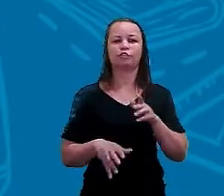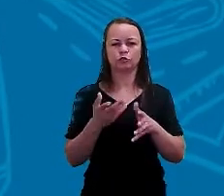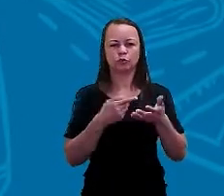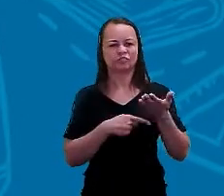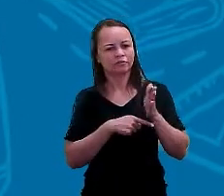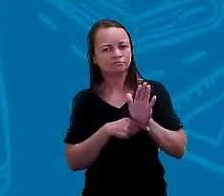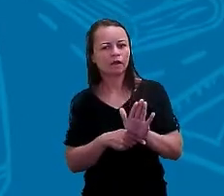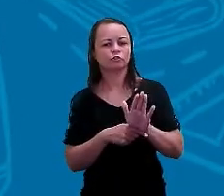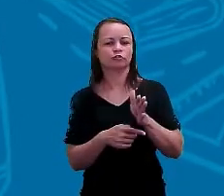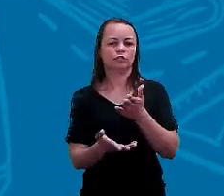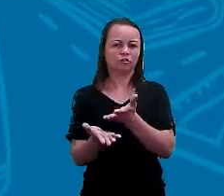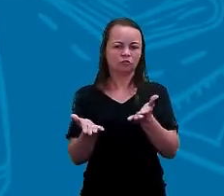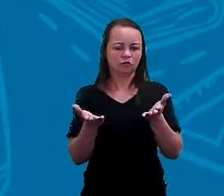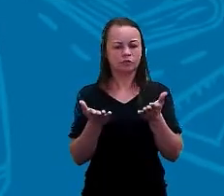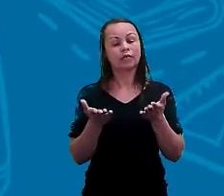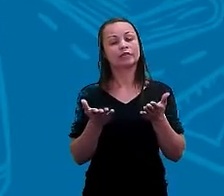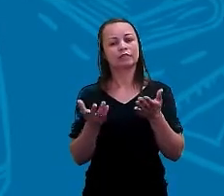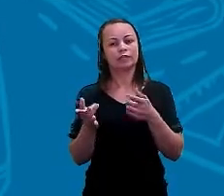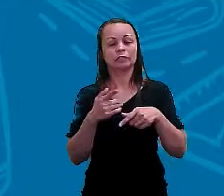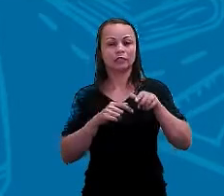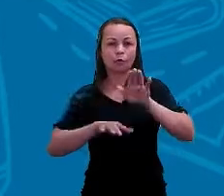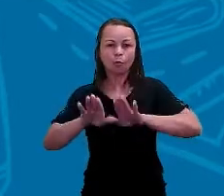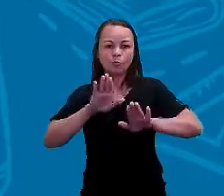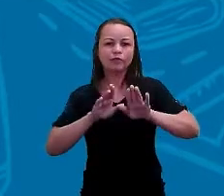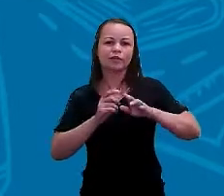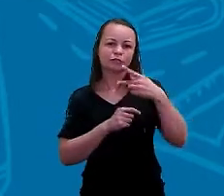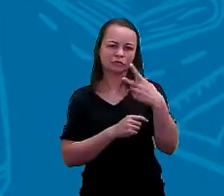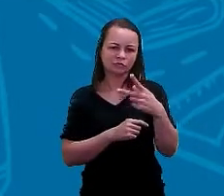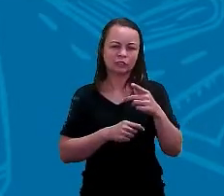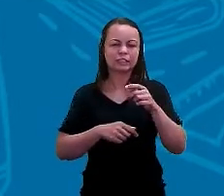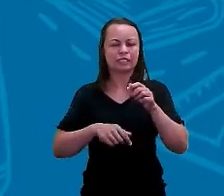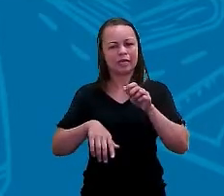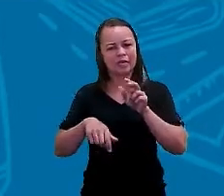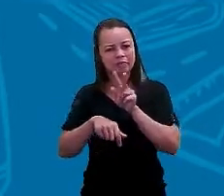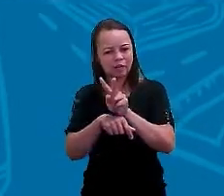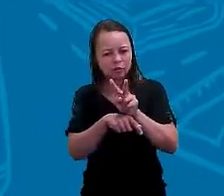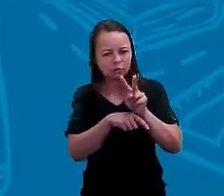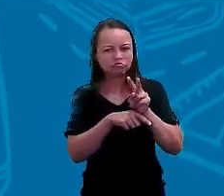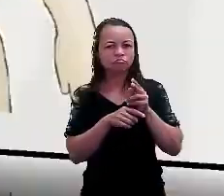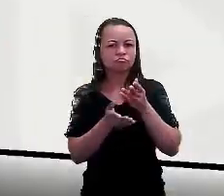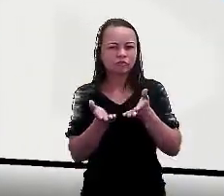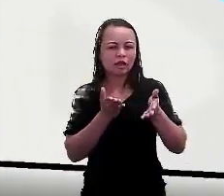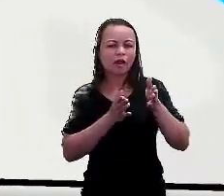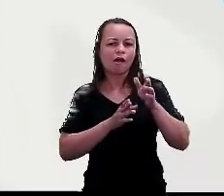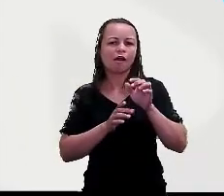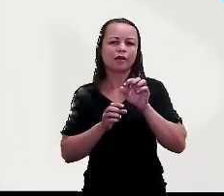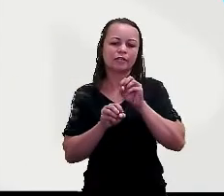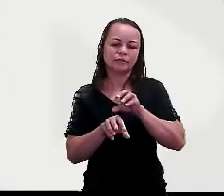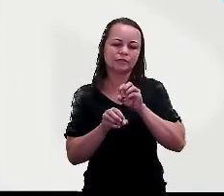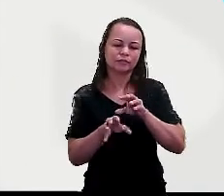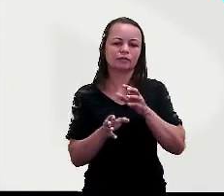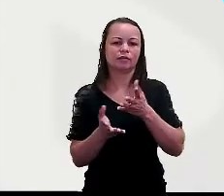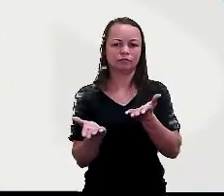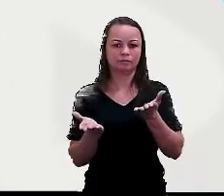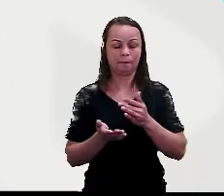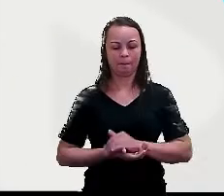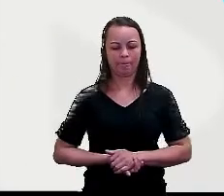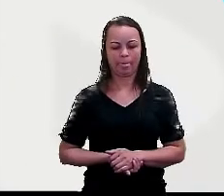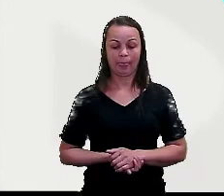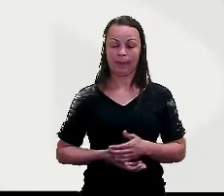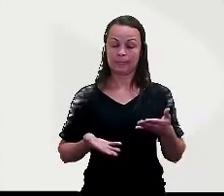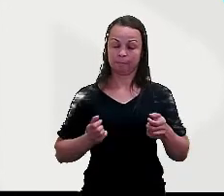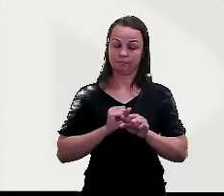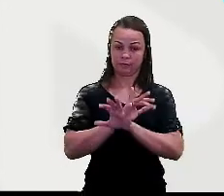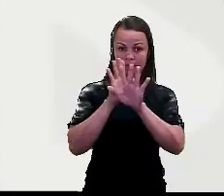grande mediador desse momento, ele é o grande cuidador e curador do teu saber. E aí, claro, a gente pode, nesse momento, fazer uma